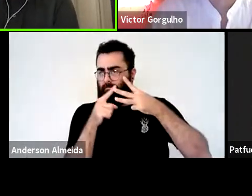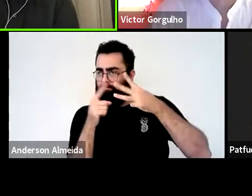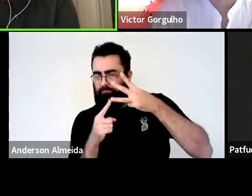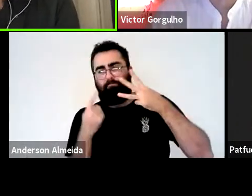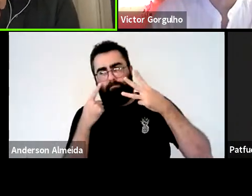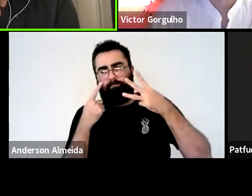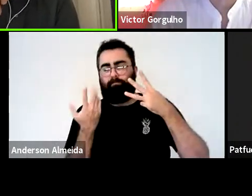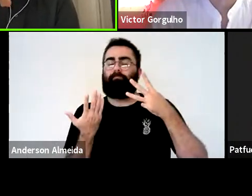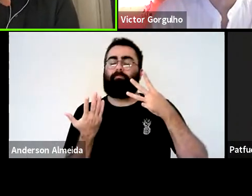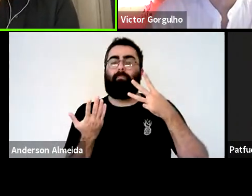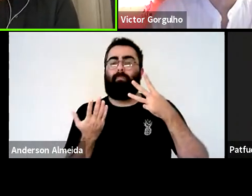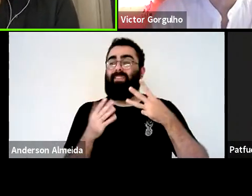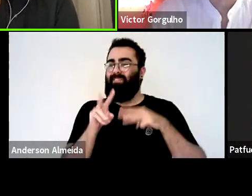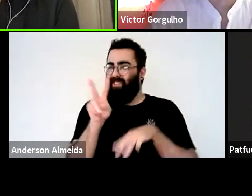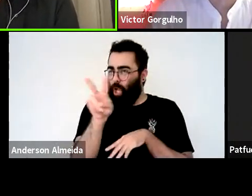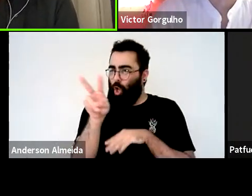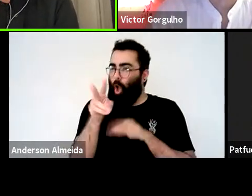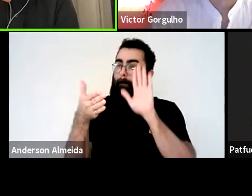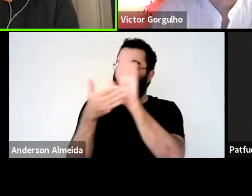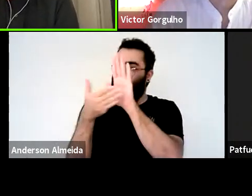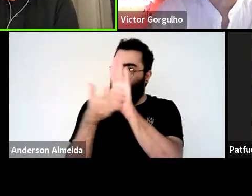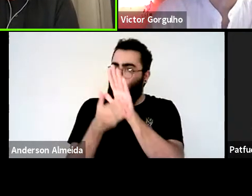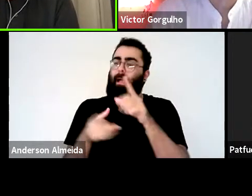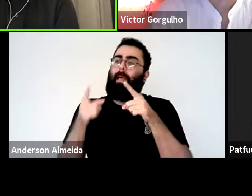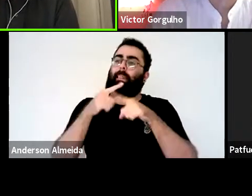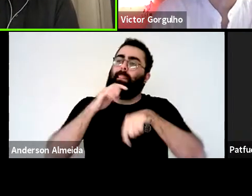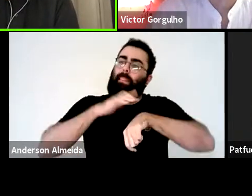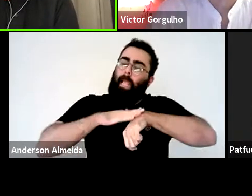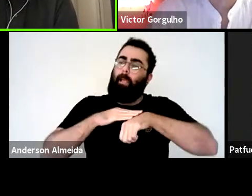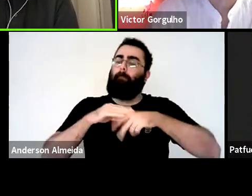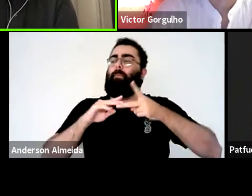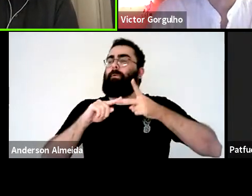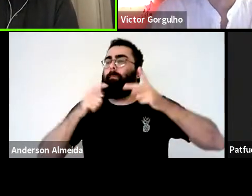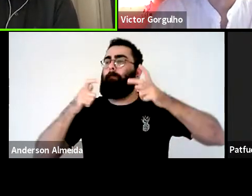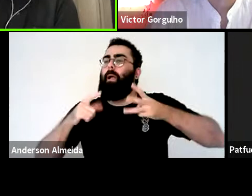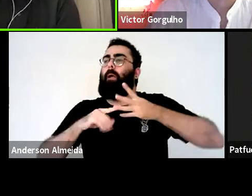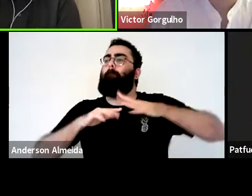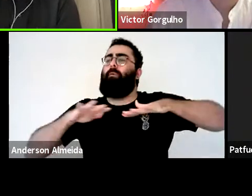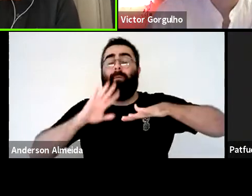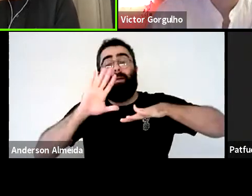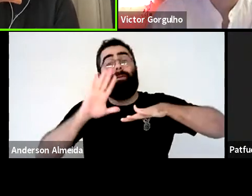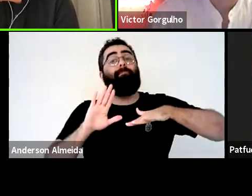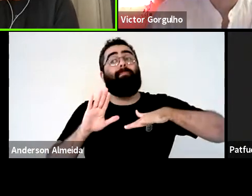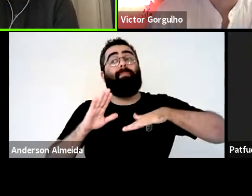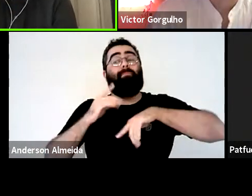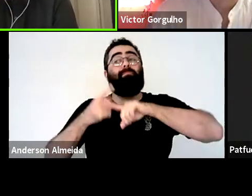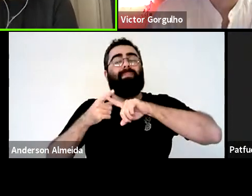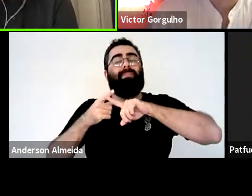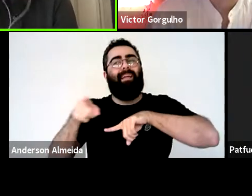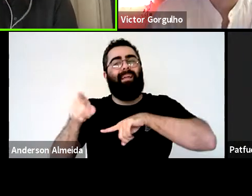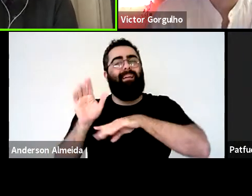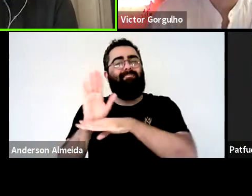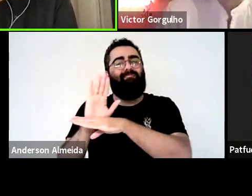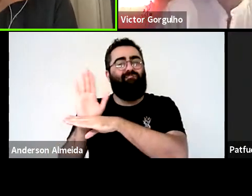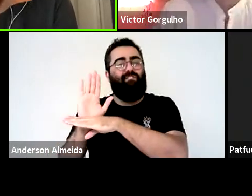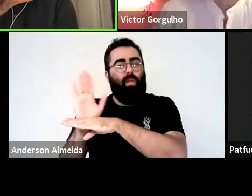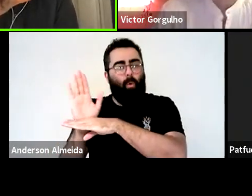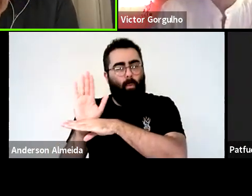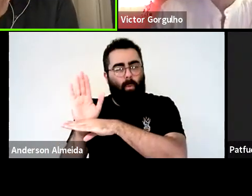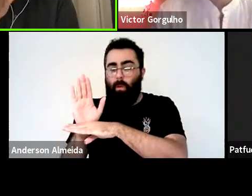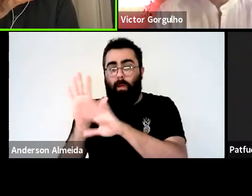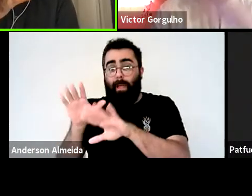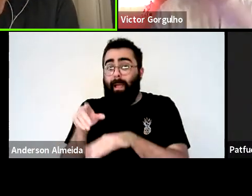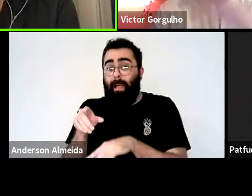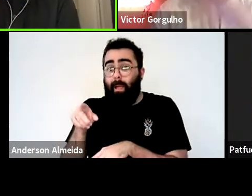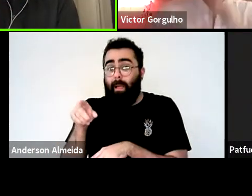aquilo que vocês estão propondo, aquilo que vocês fazem, porque o filme ele é interrompido, ou interrompido, ele não é interrompido.